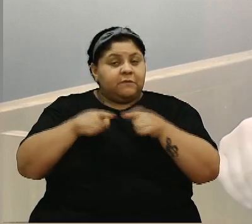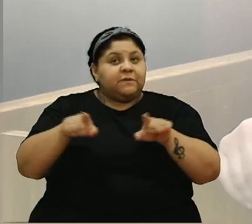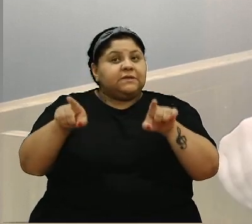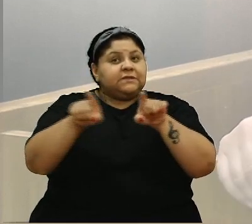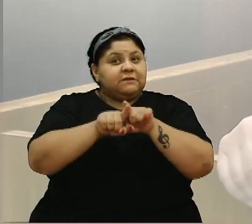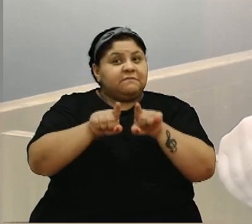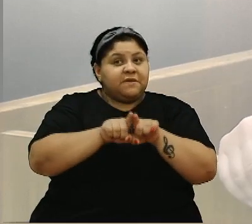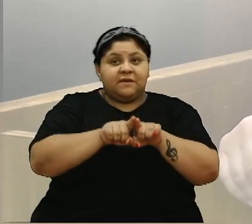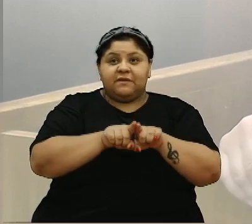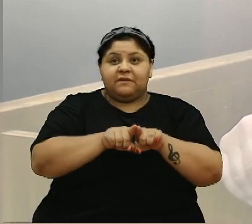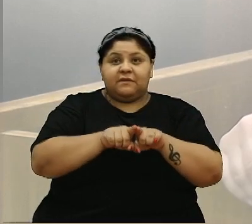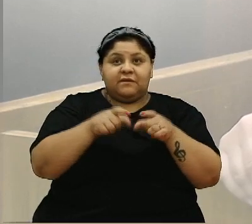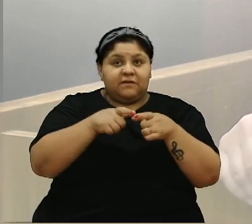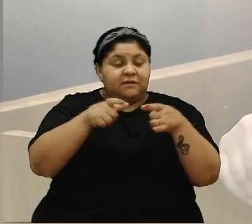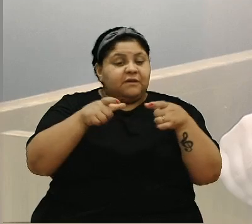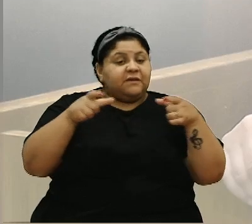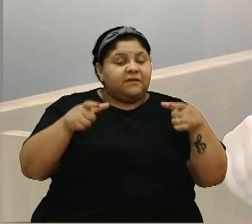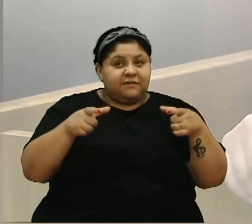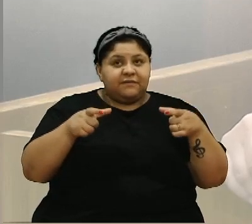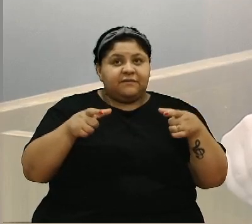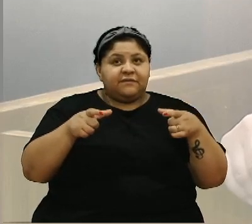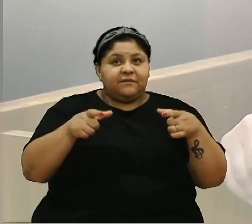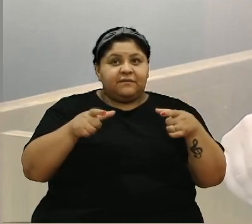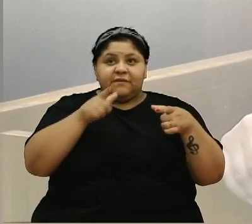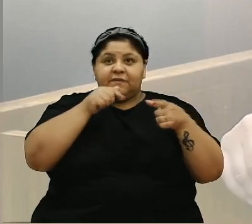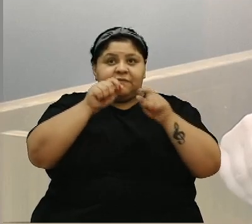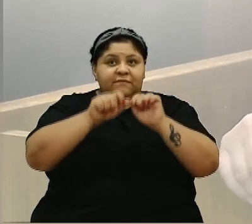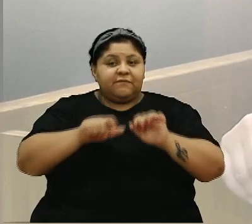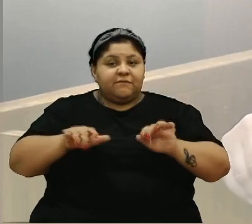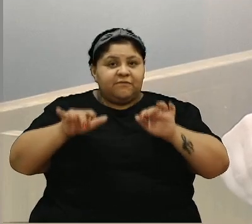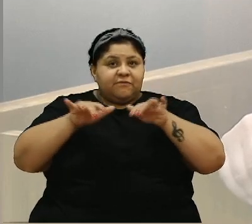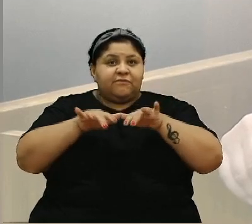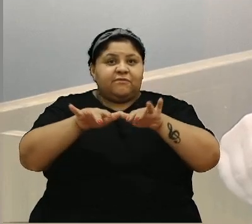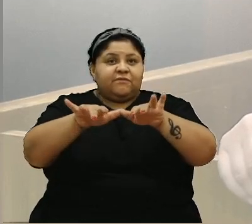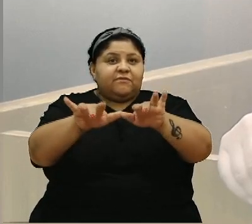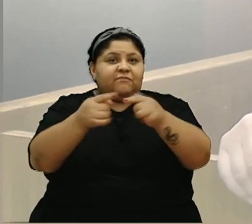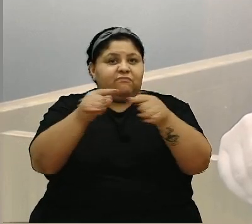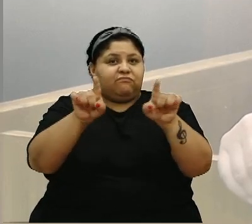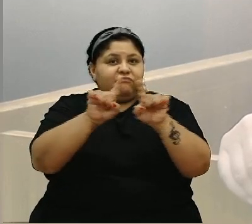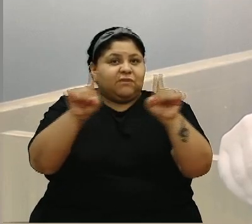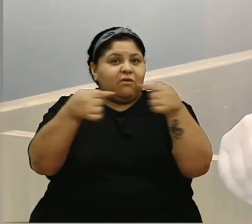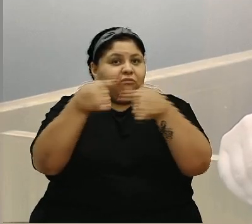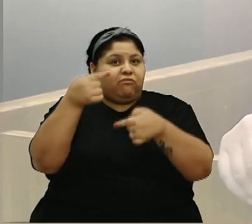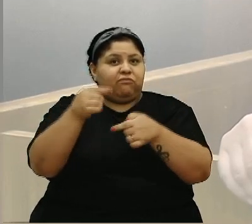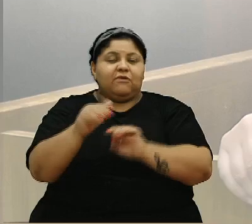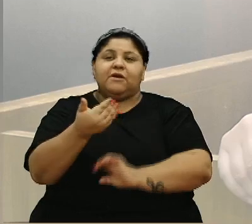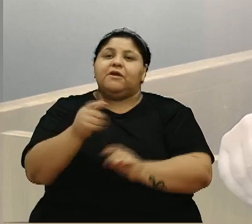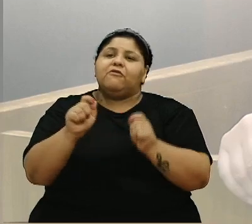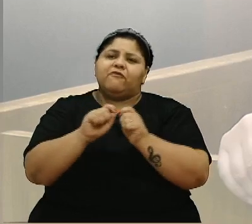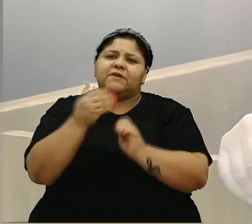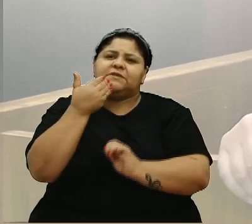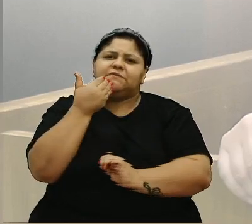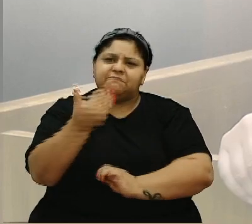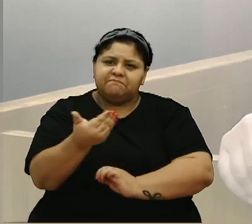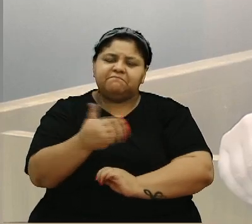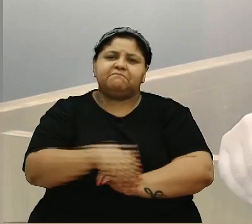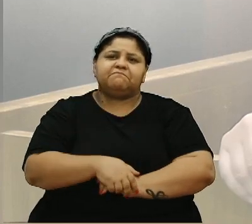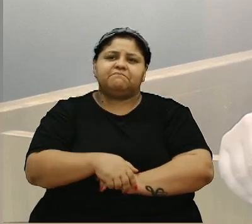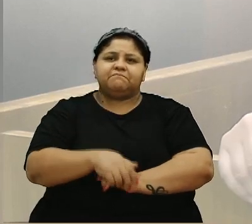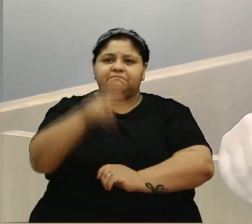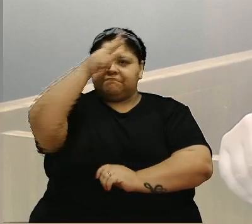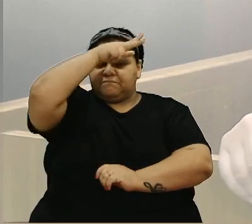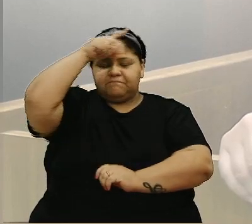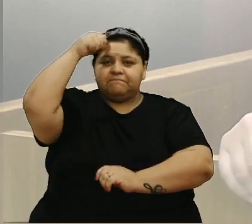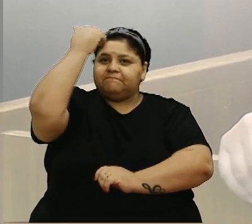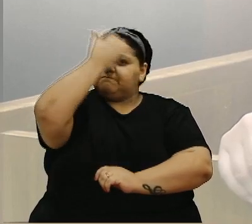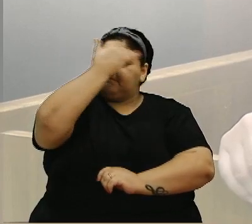proporção de ampliação da canalização não está sendo atendida. Então, eu faço esse apelo, né, ao prefeito